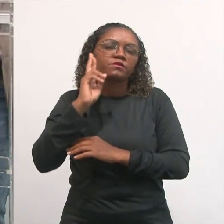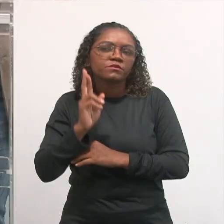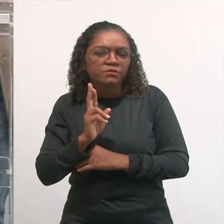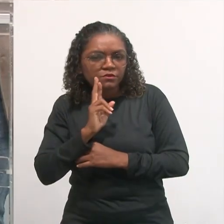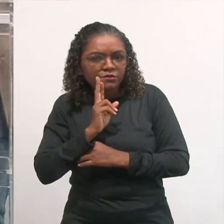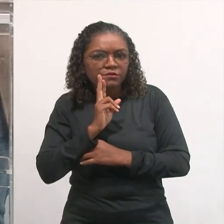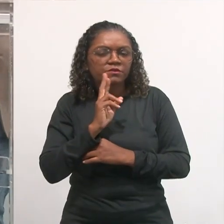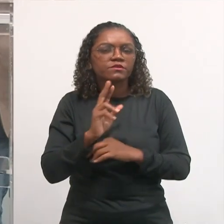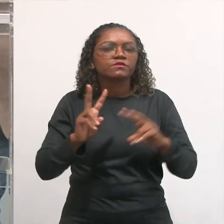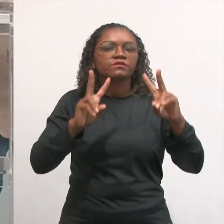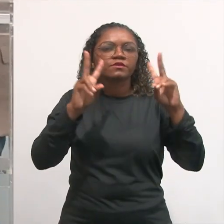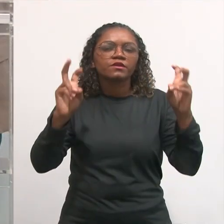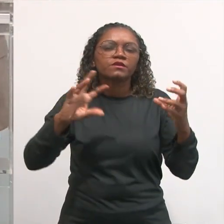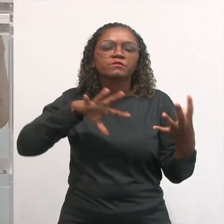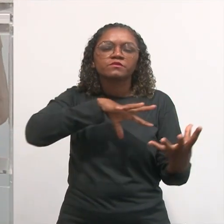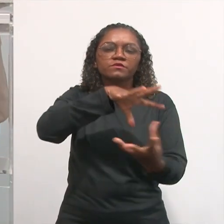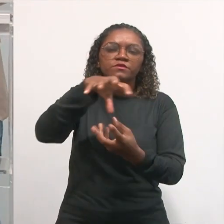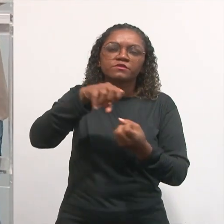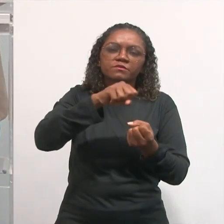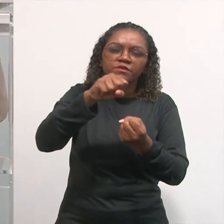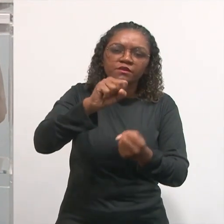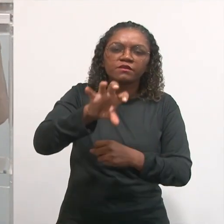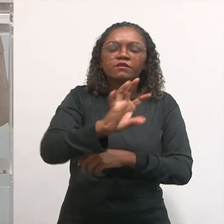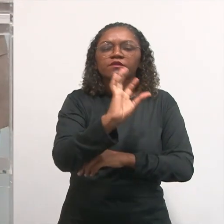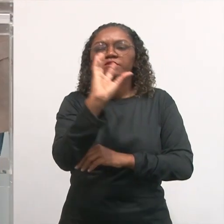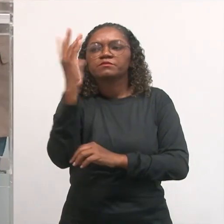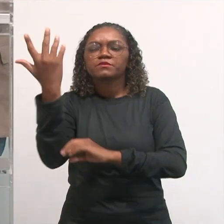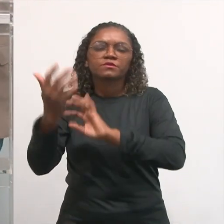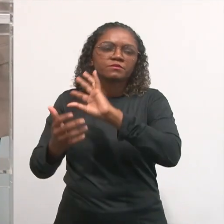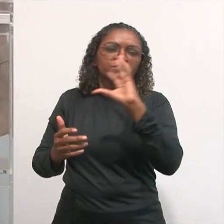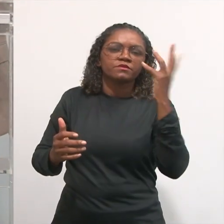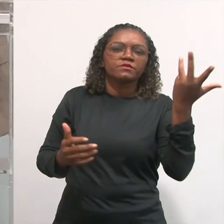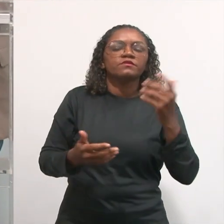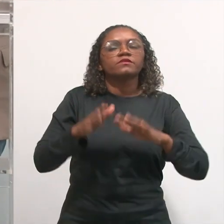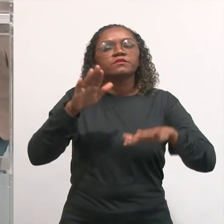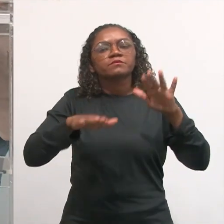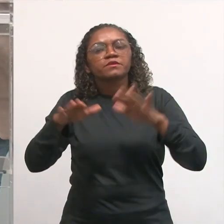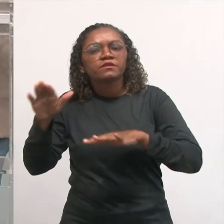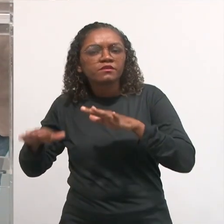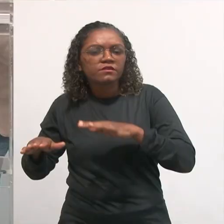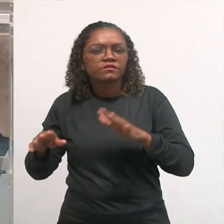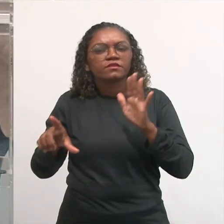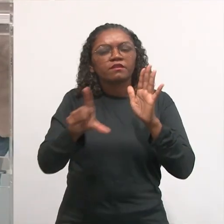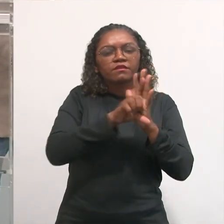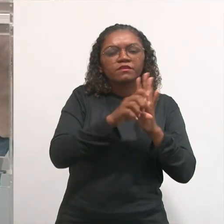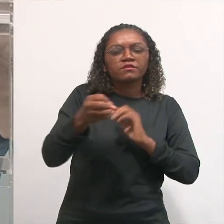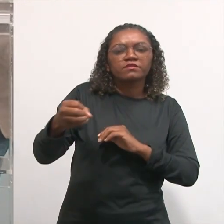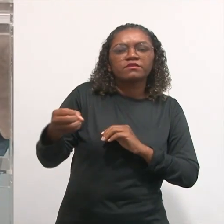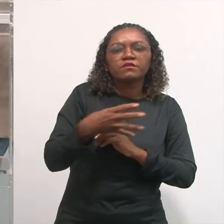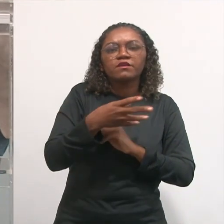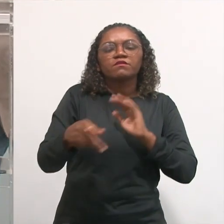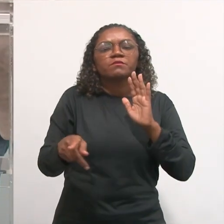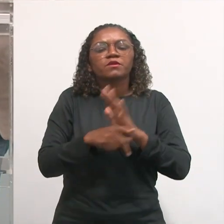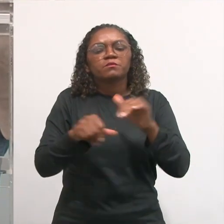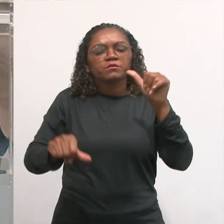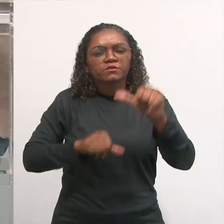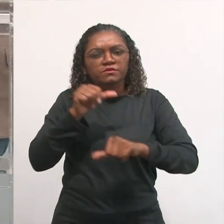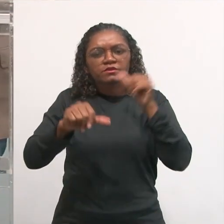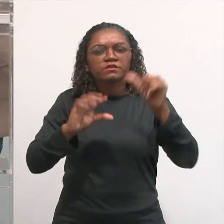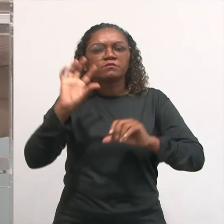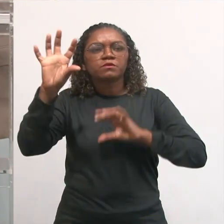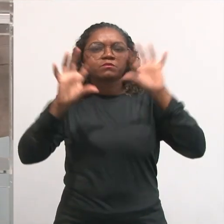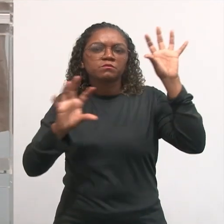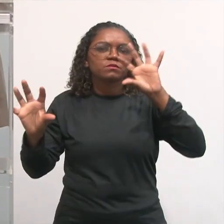meio ambiente, né? O município está pensando em fazer uma nova política pública de mudança climática e aí eu vou entrevistar as pessoas.